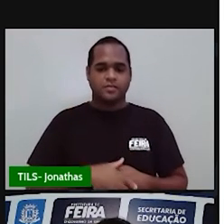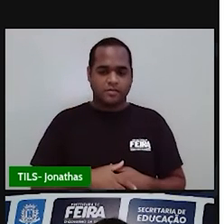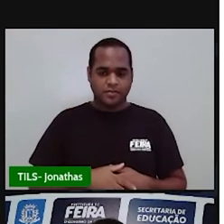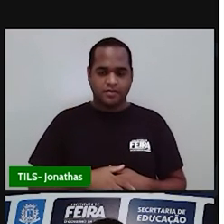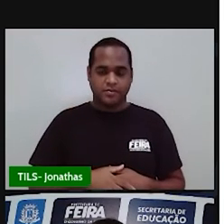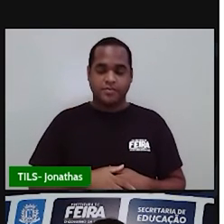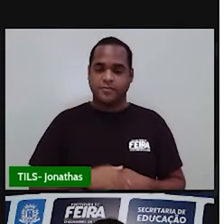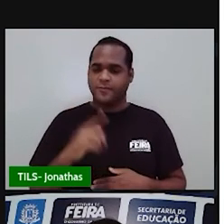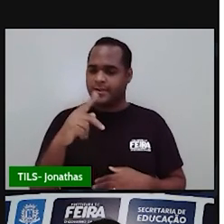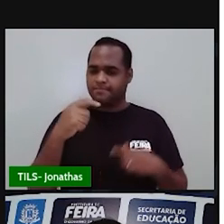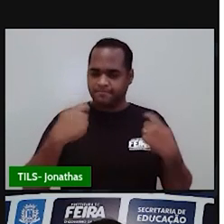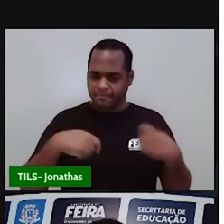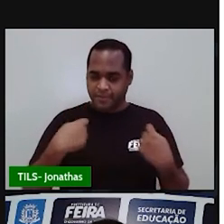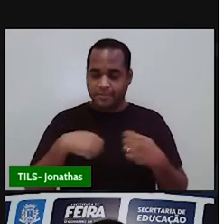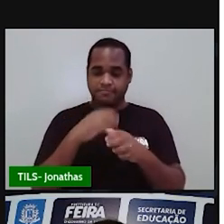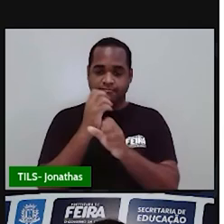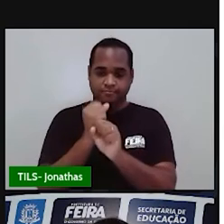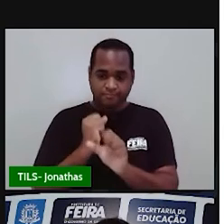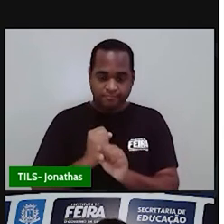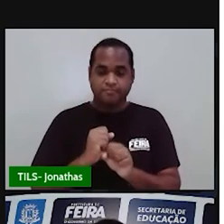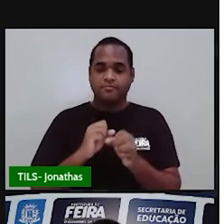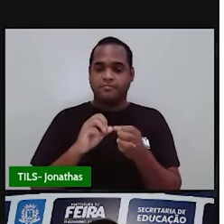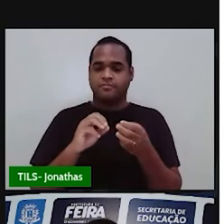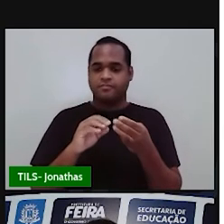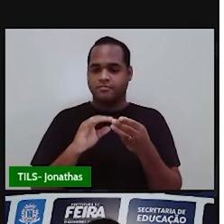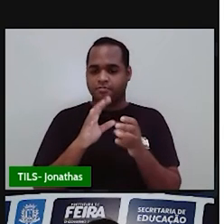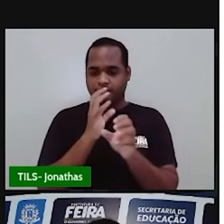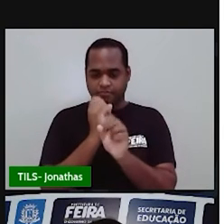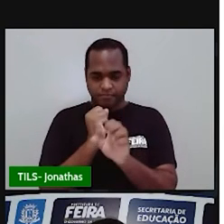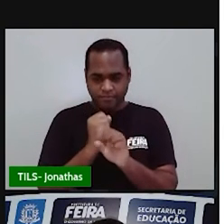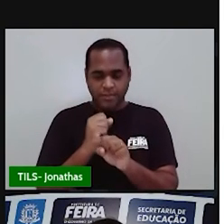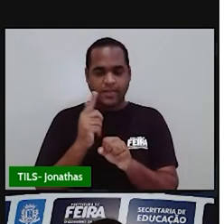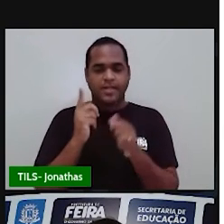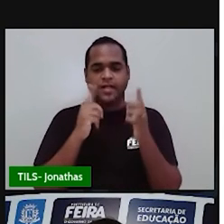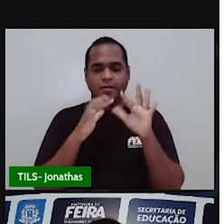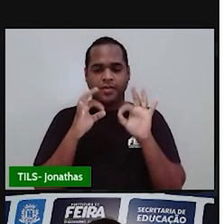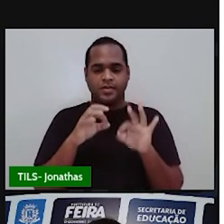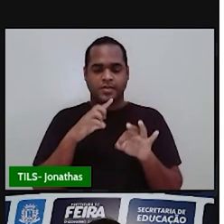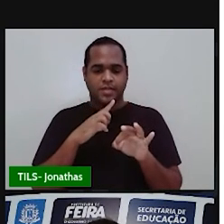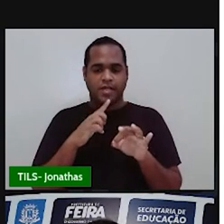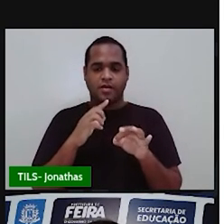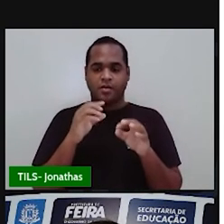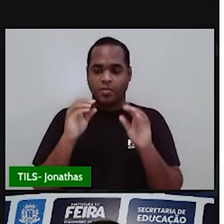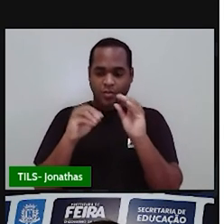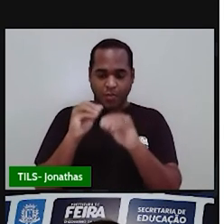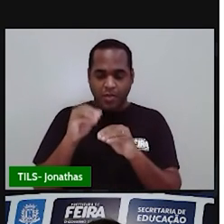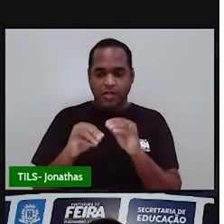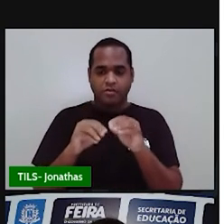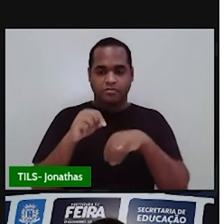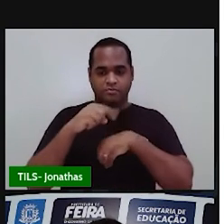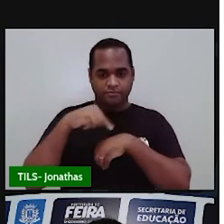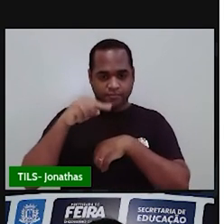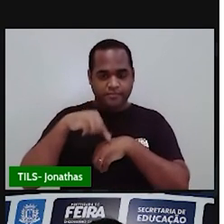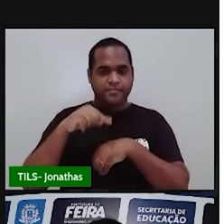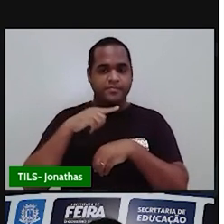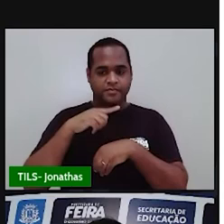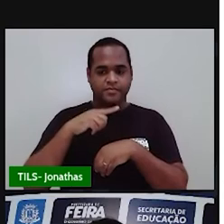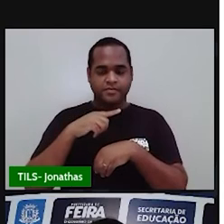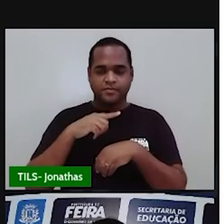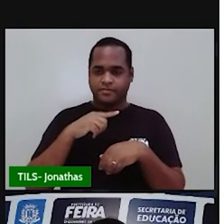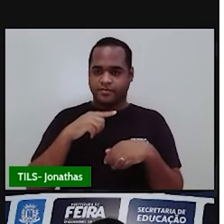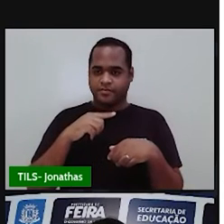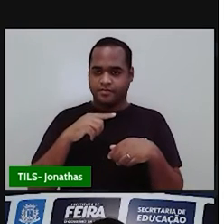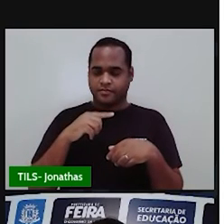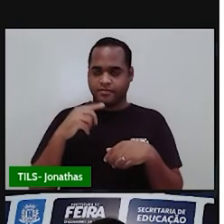precisa pegar o valor da potência, multiplicar pela quantidade de horas que esse aparelho